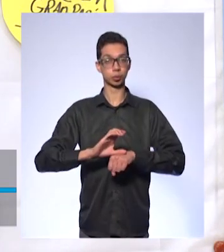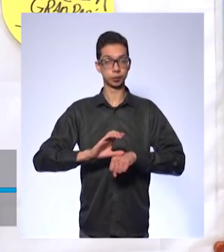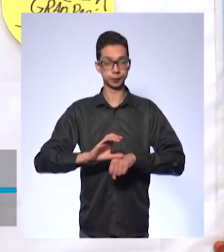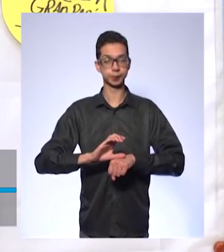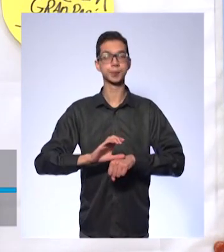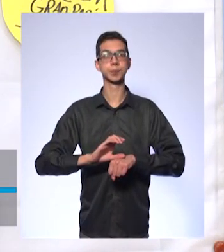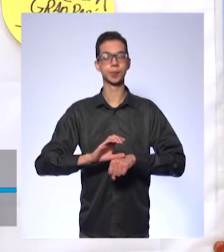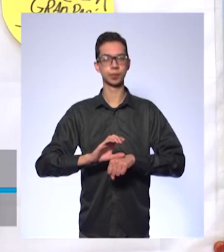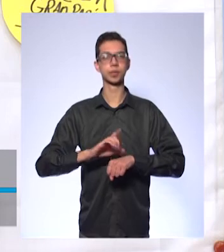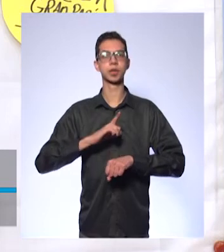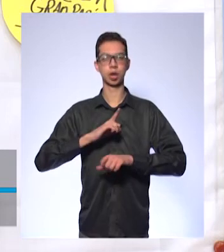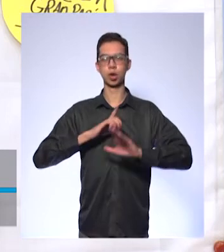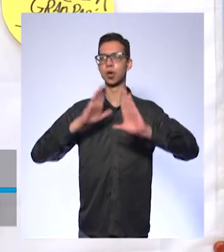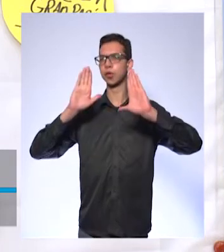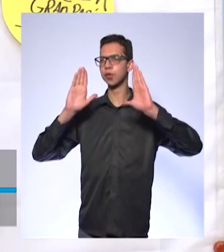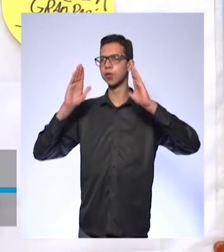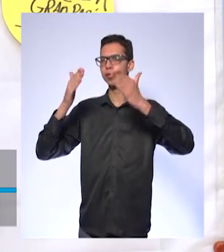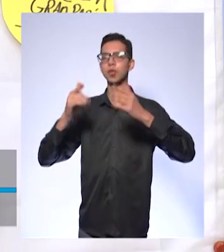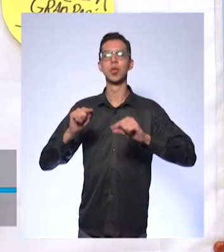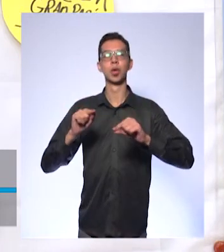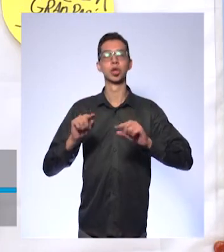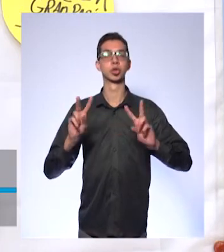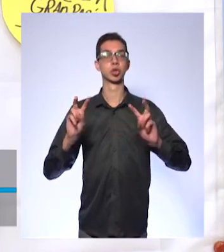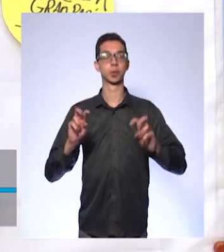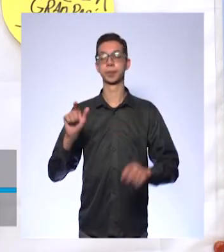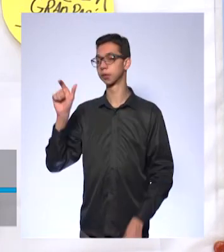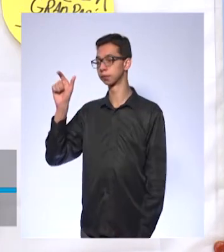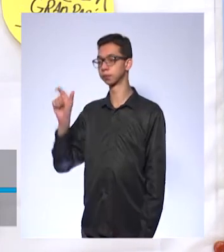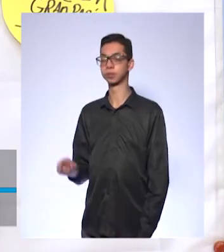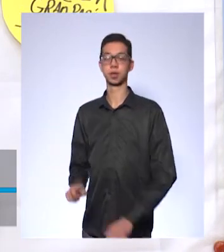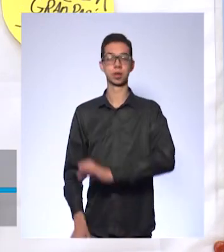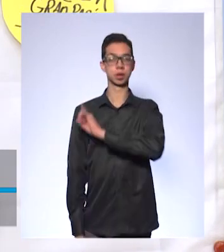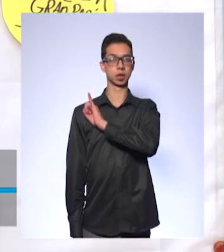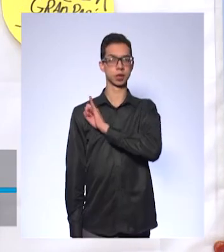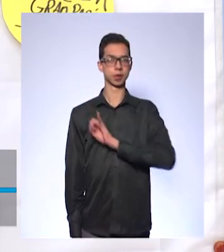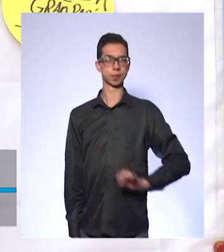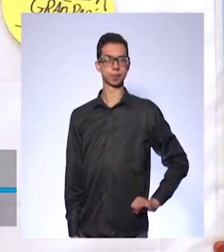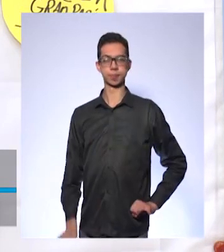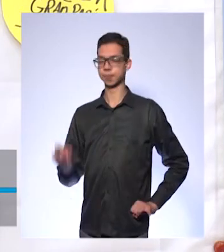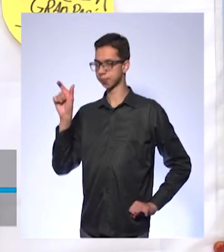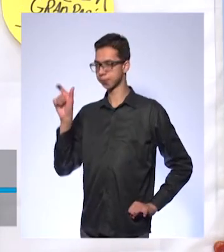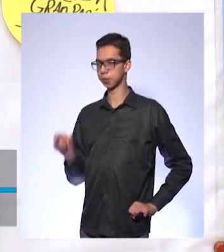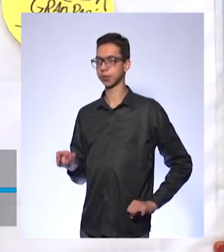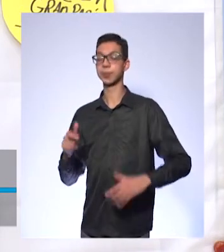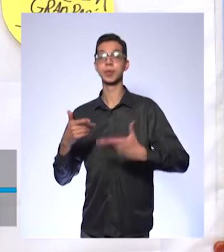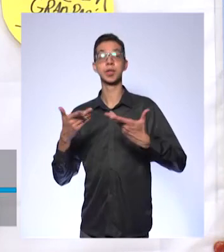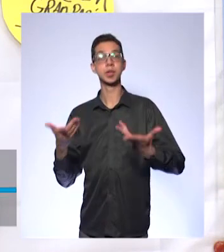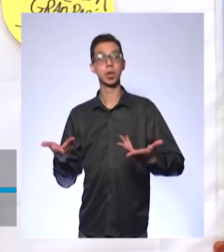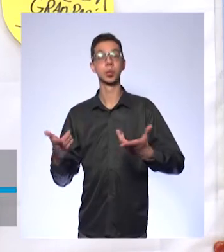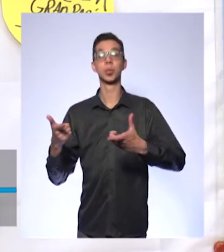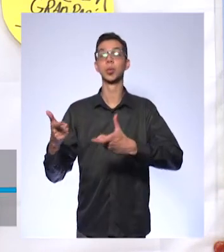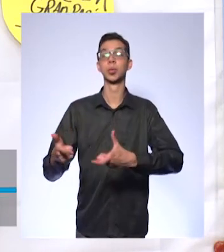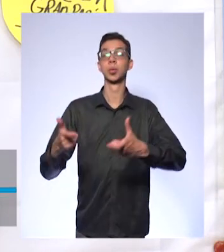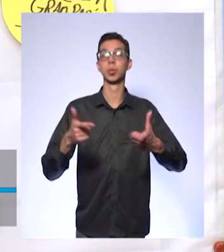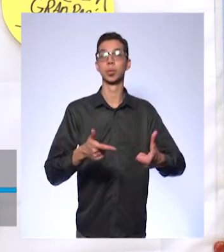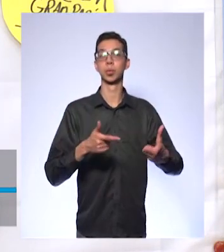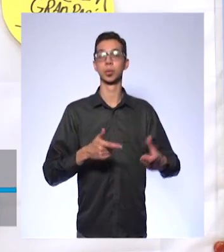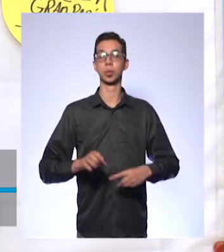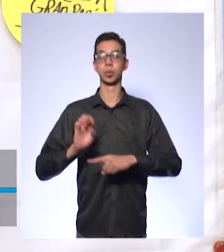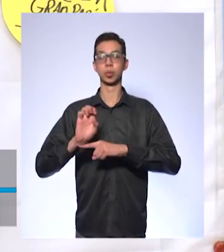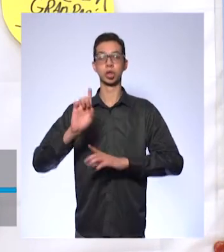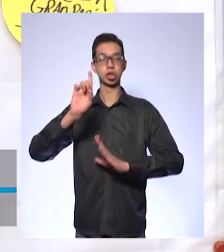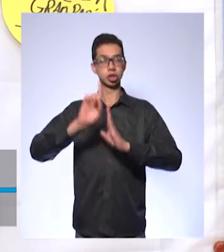muito grande na figura aí do imperador. As províncias não tinham o direito de escolher o